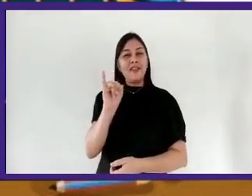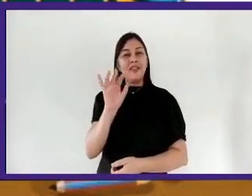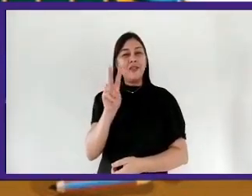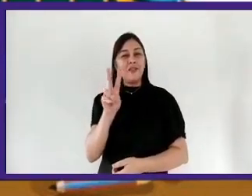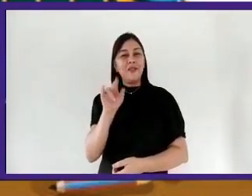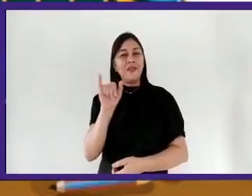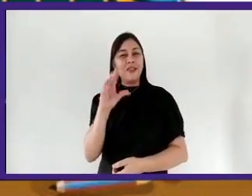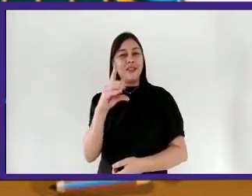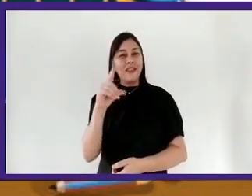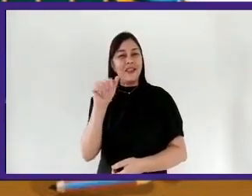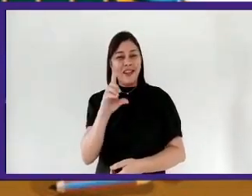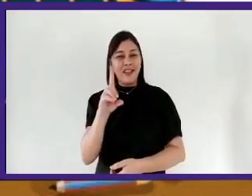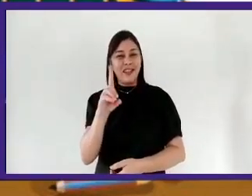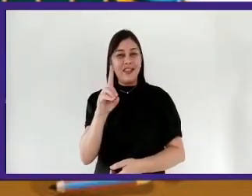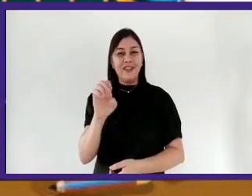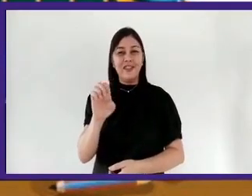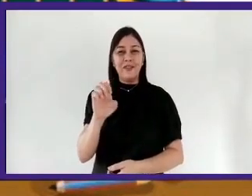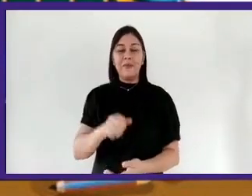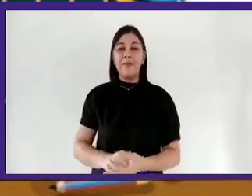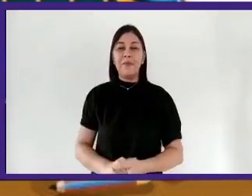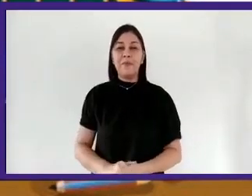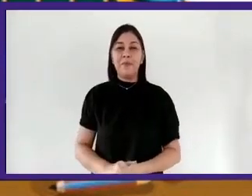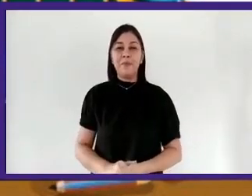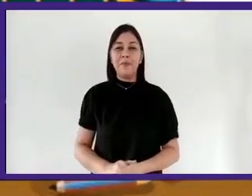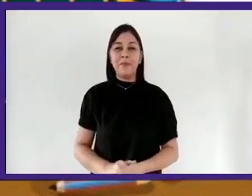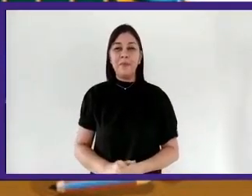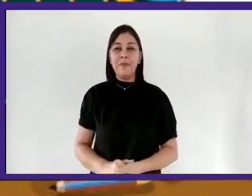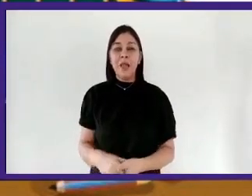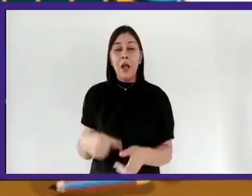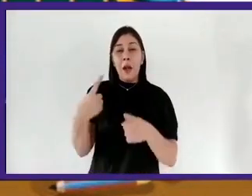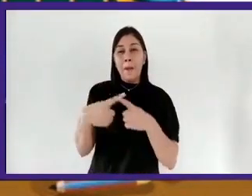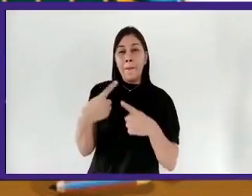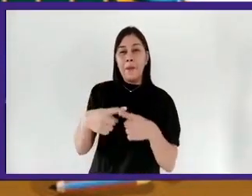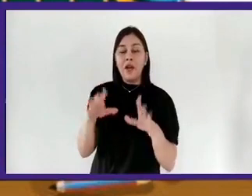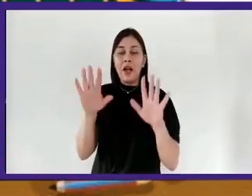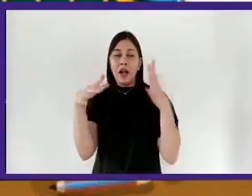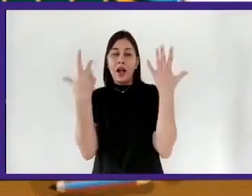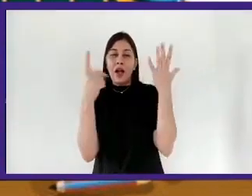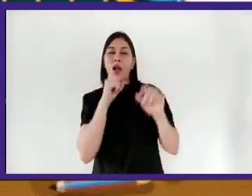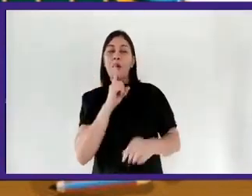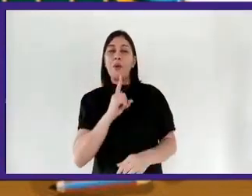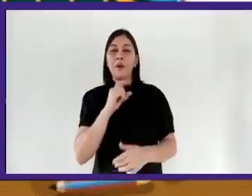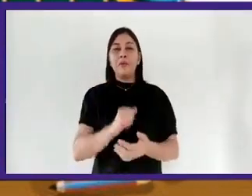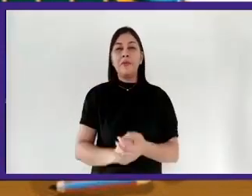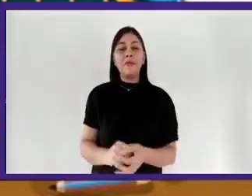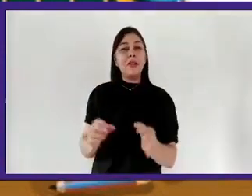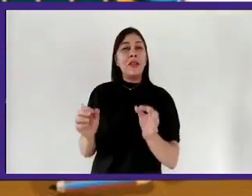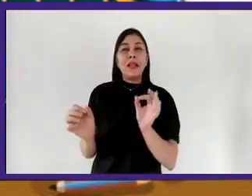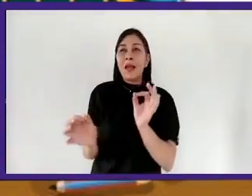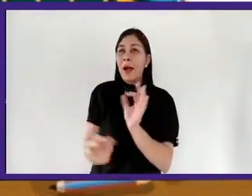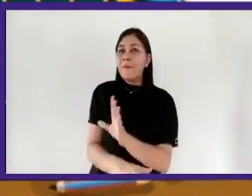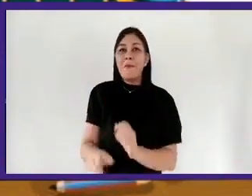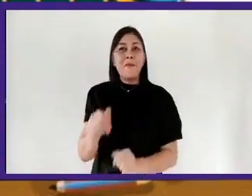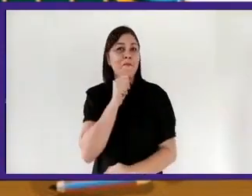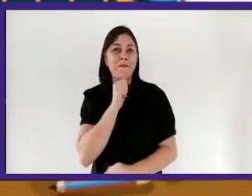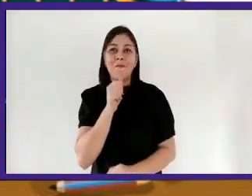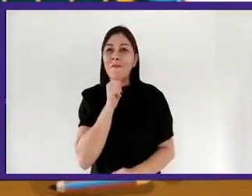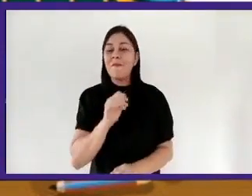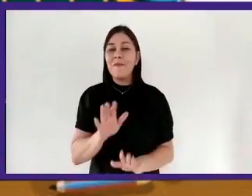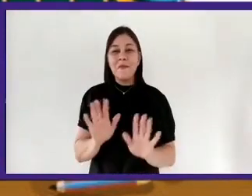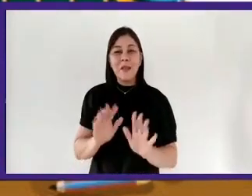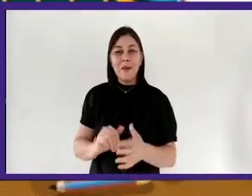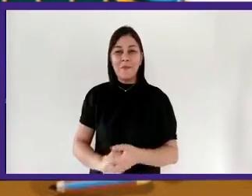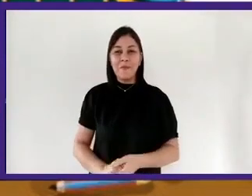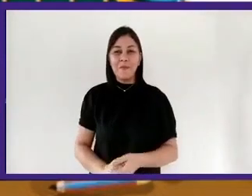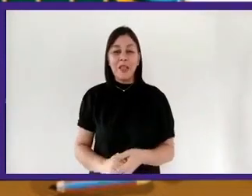atividade. Atividade do dia. Porque a festa do seu alfabeto ainda não terminou. Mas chegou a hora da